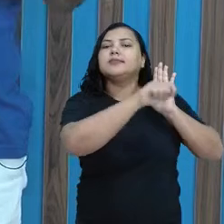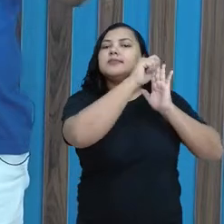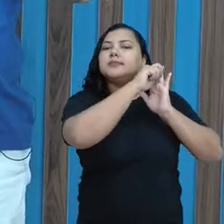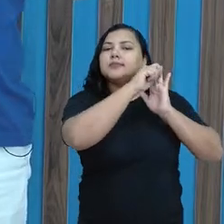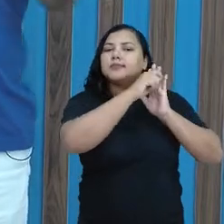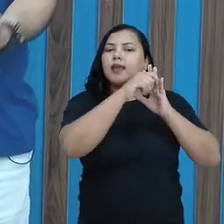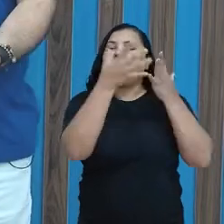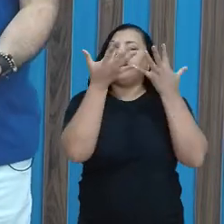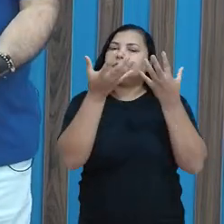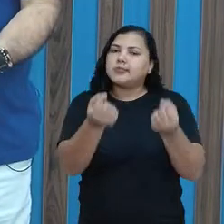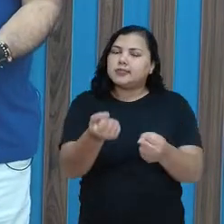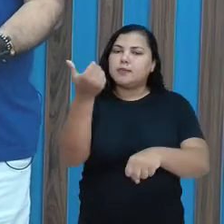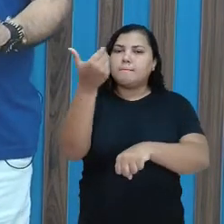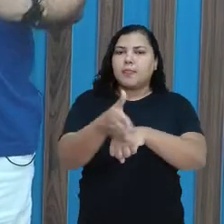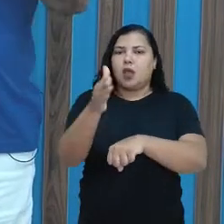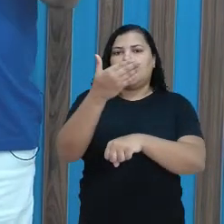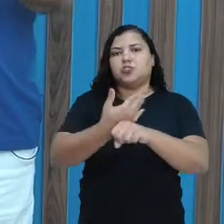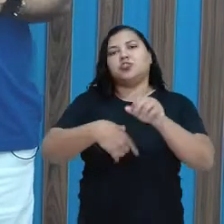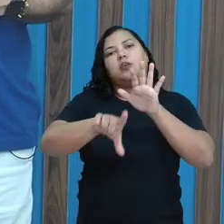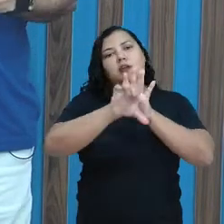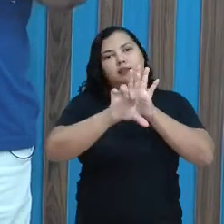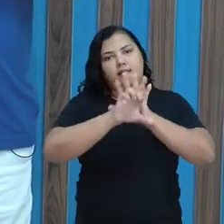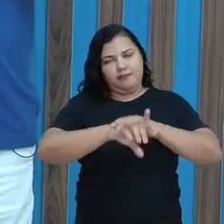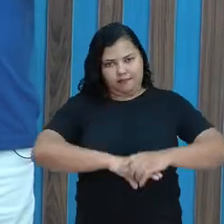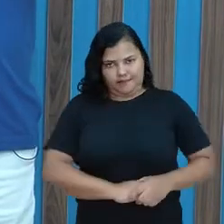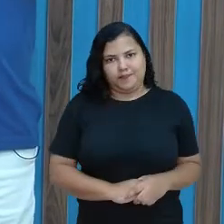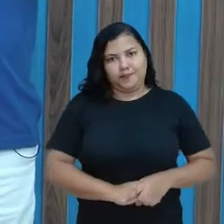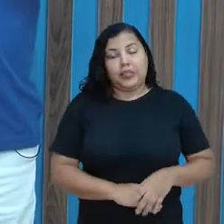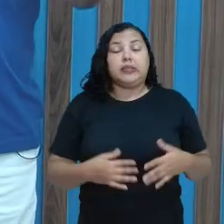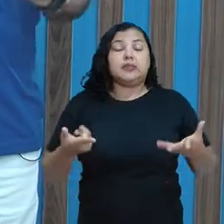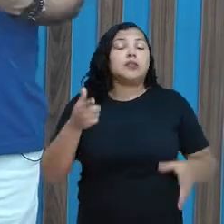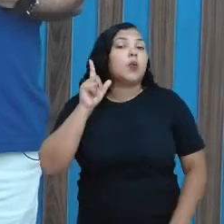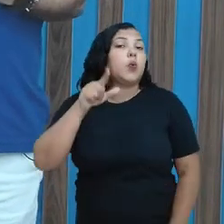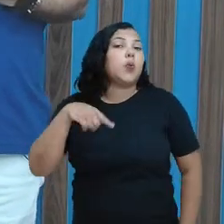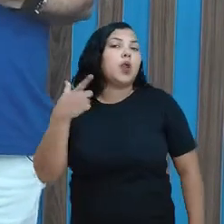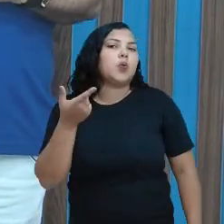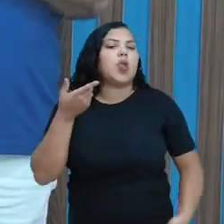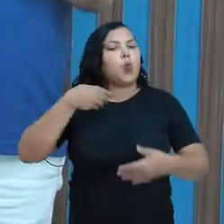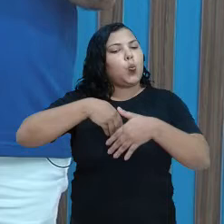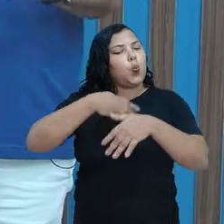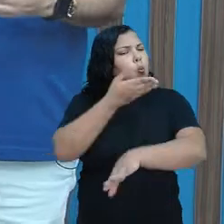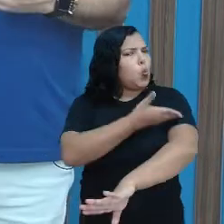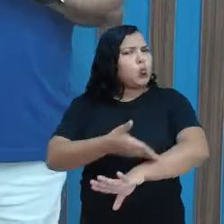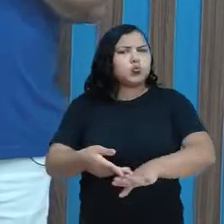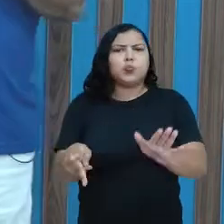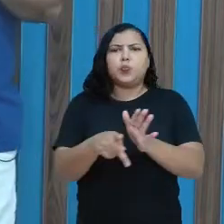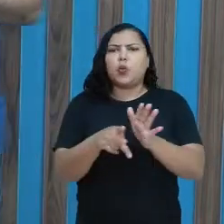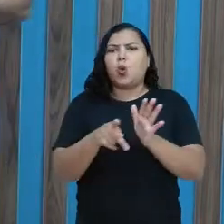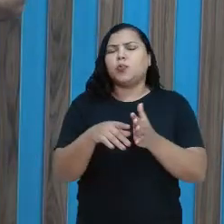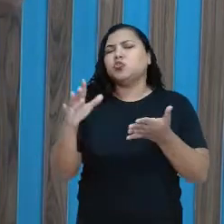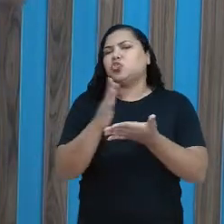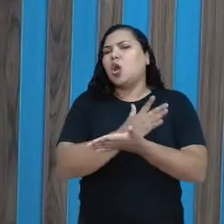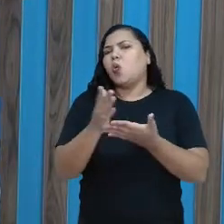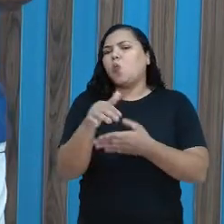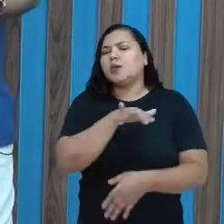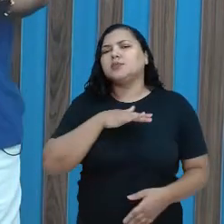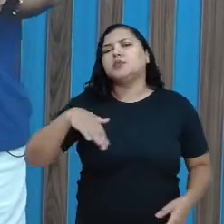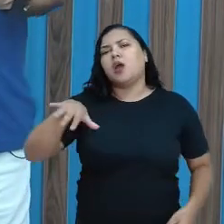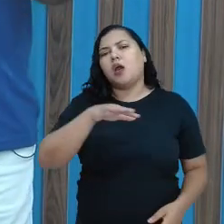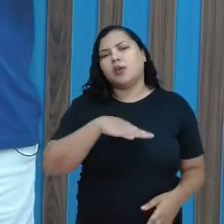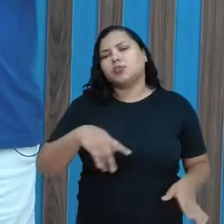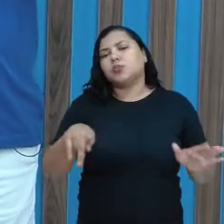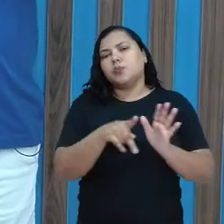seja, colocando em prática, né, aquela lei. E isso é um costume, né, de alguns regimes republicanos como o